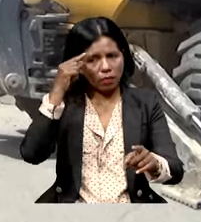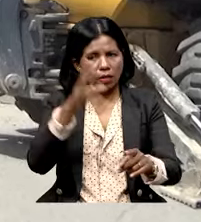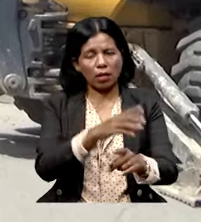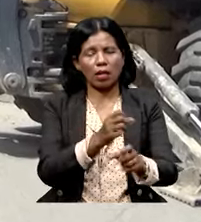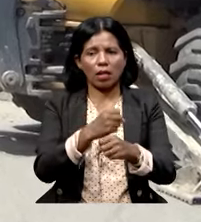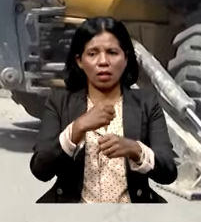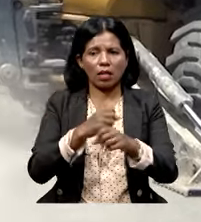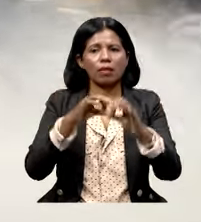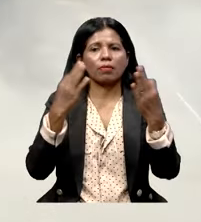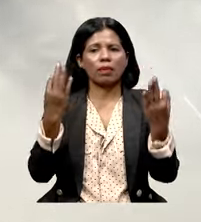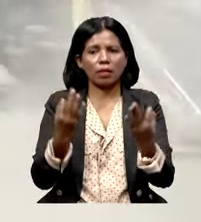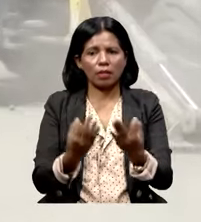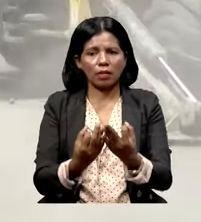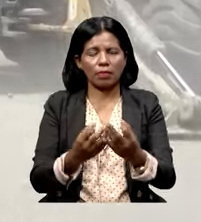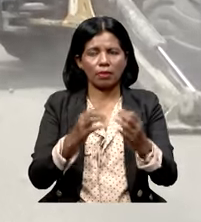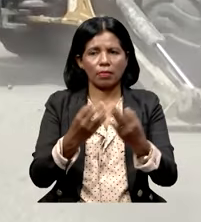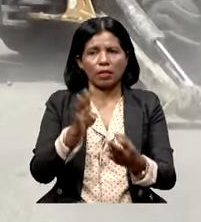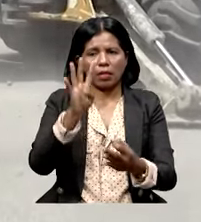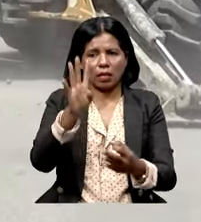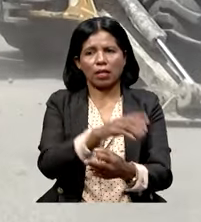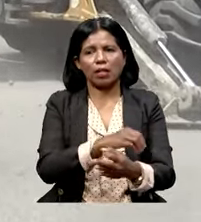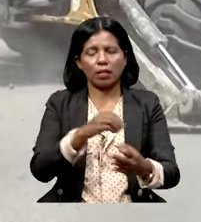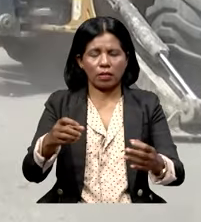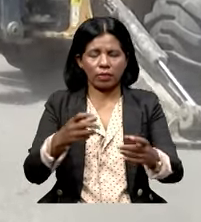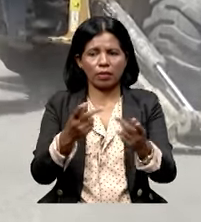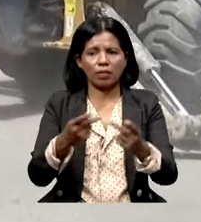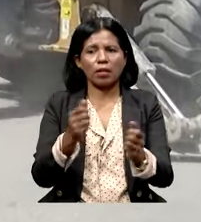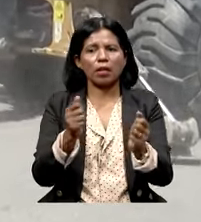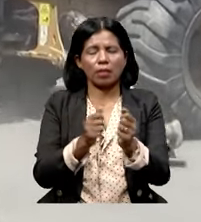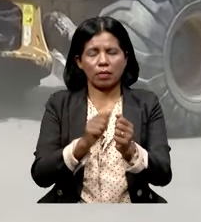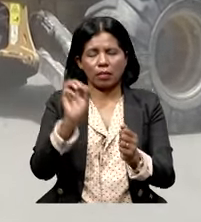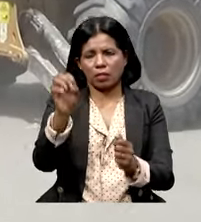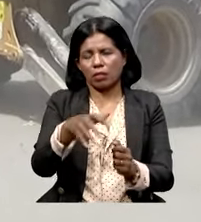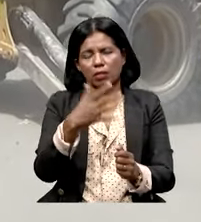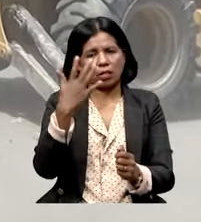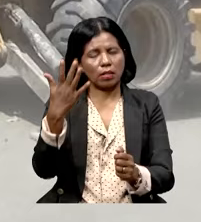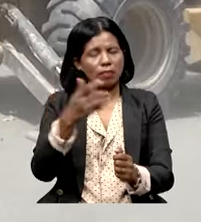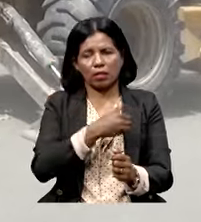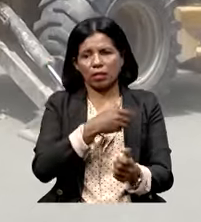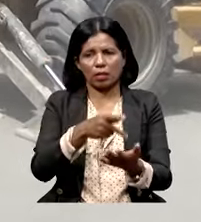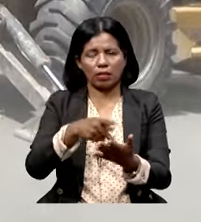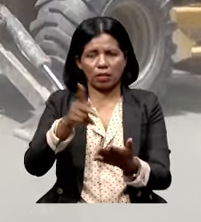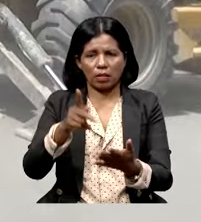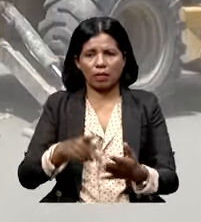halo para a família afetada Uma Cain Hat, no Uma Cain Sanulo Recin Lima, Cidade Selo.